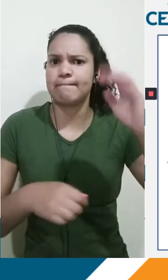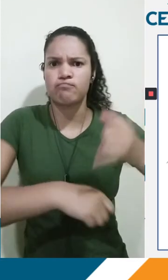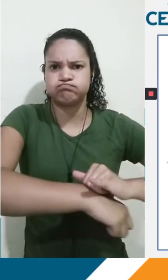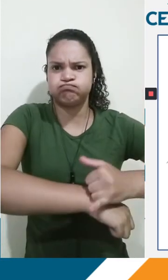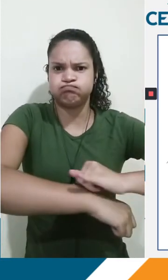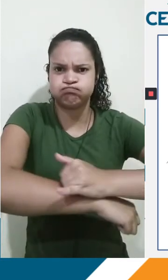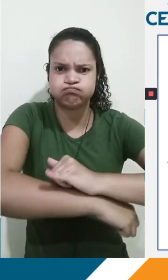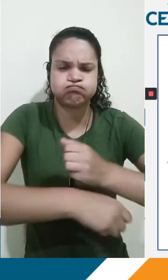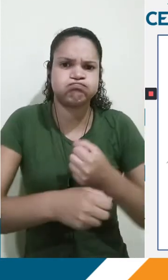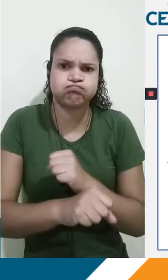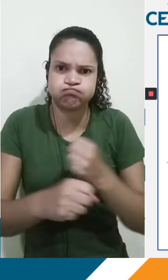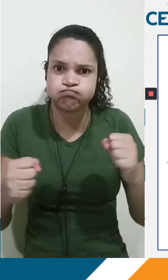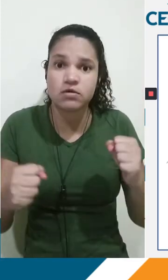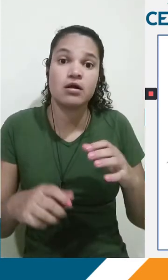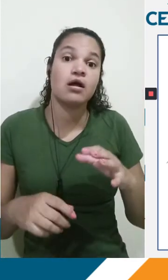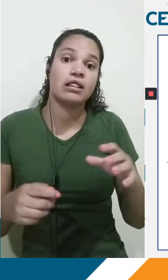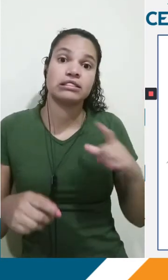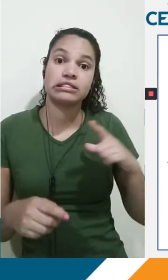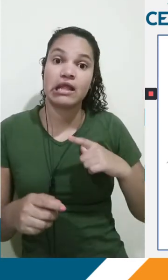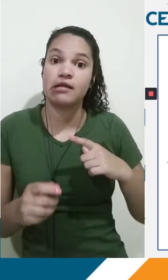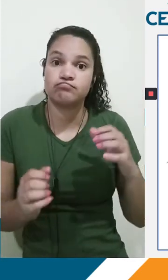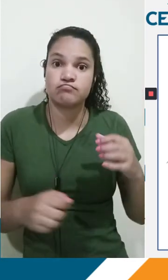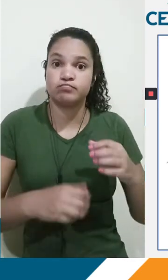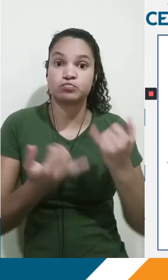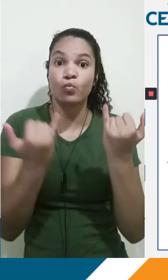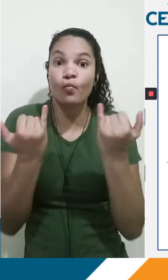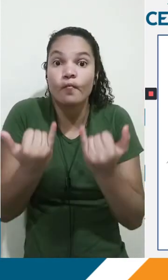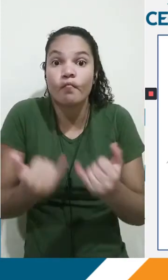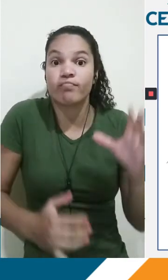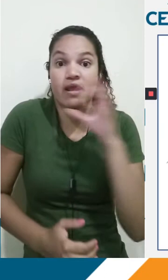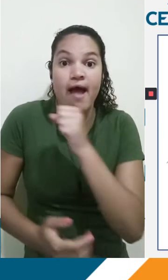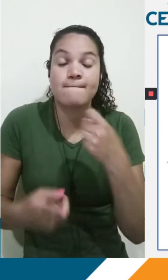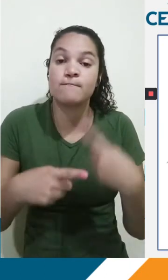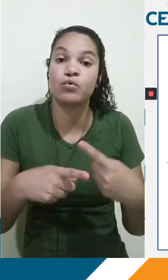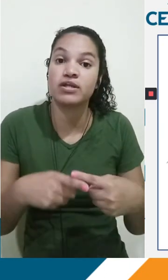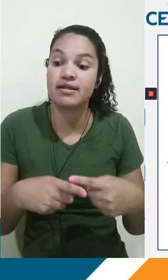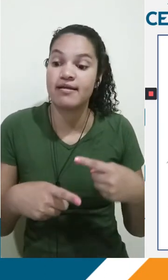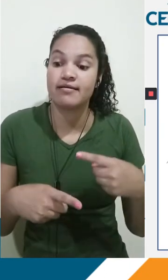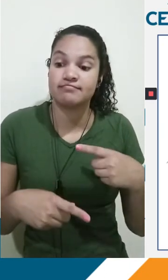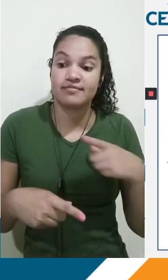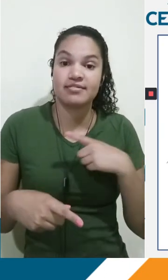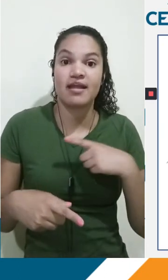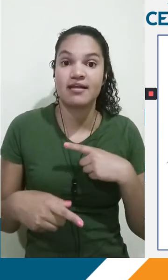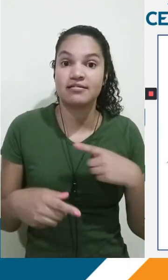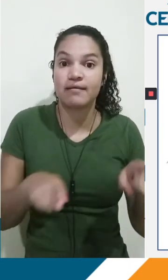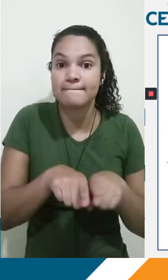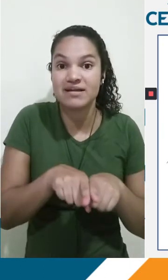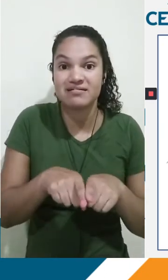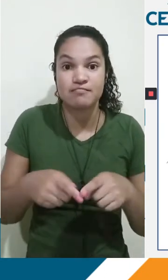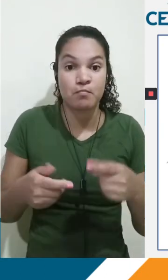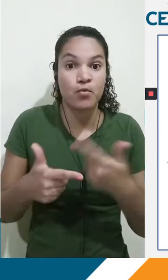perdem gordura visceral, porque estão relacionadas essa gordura